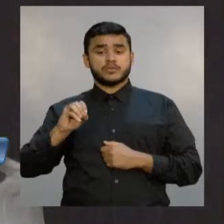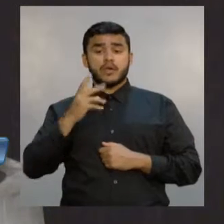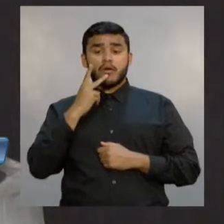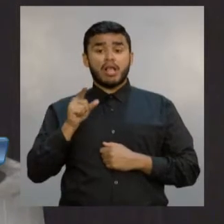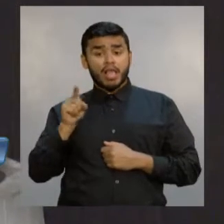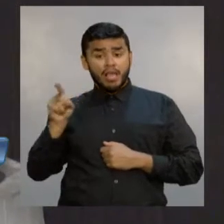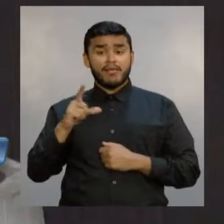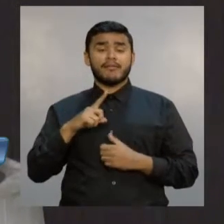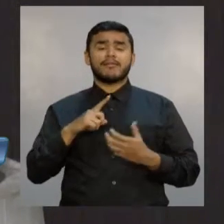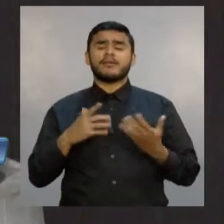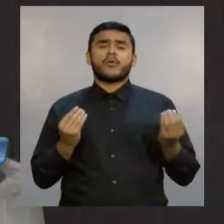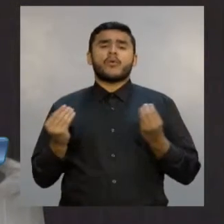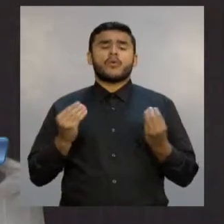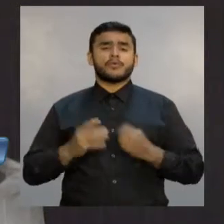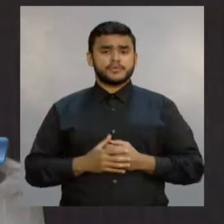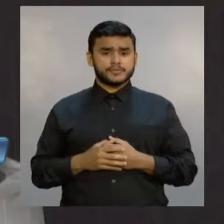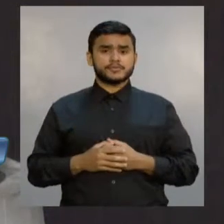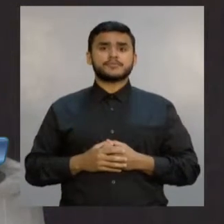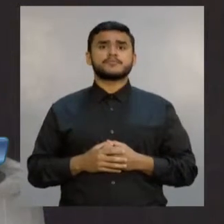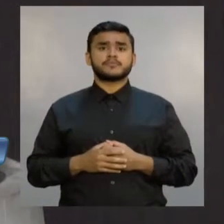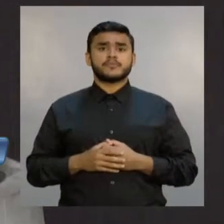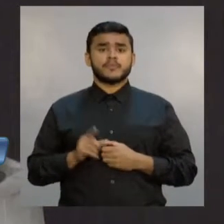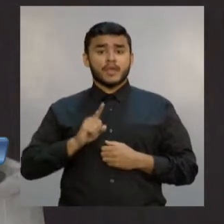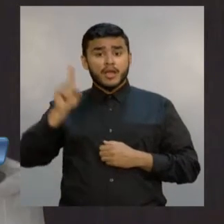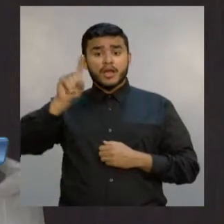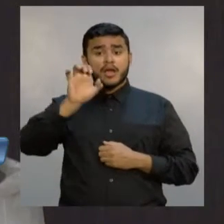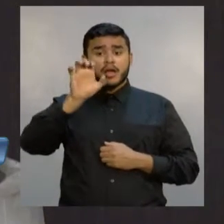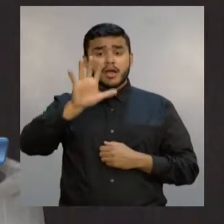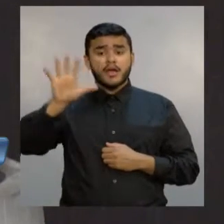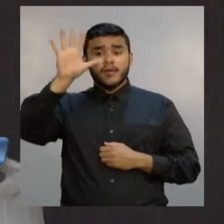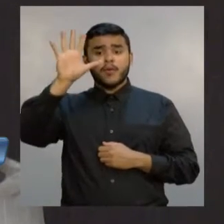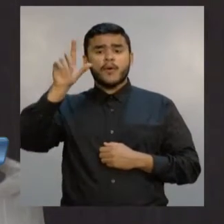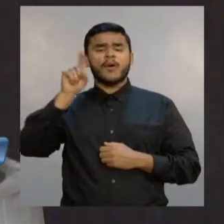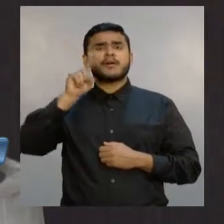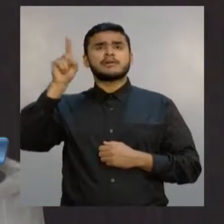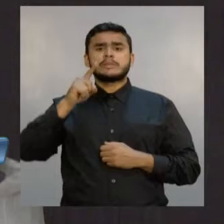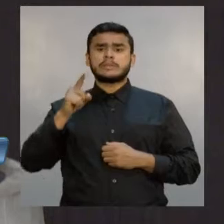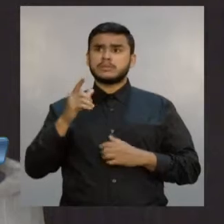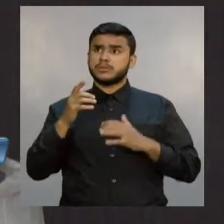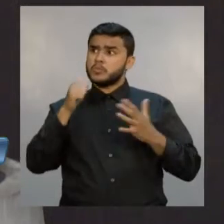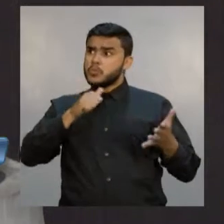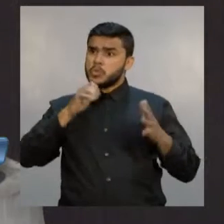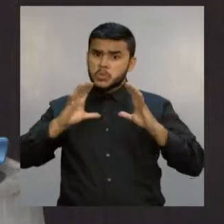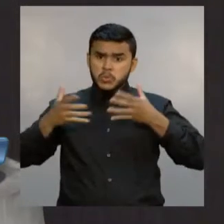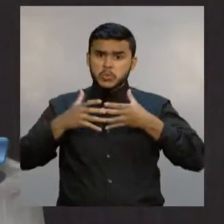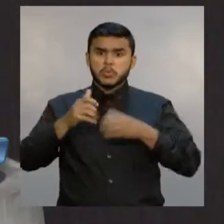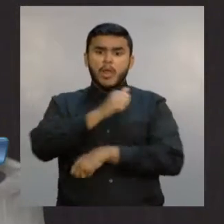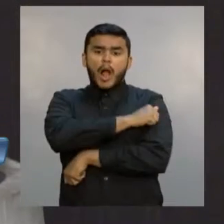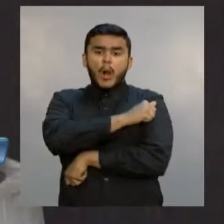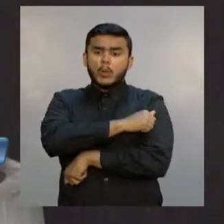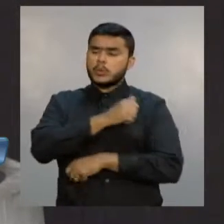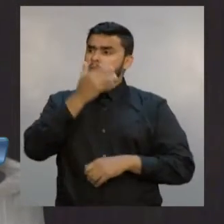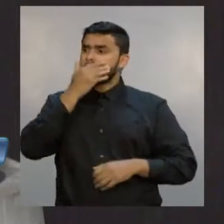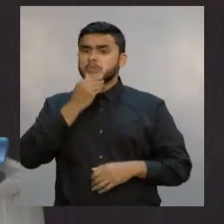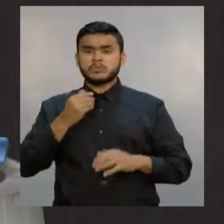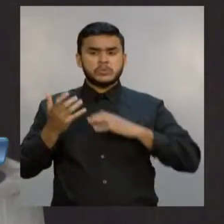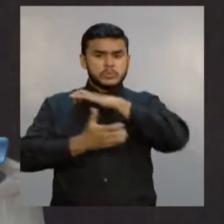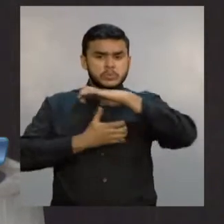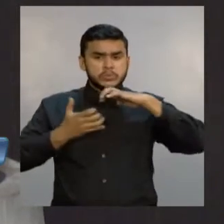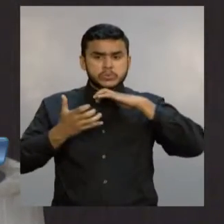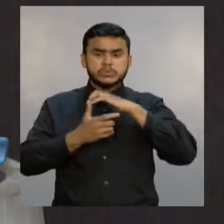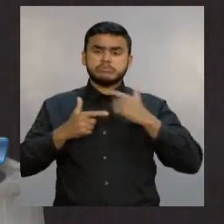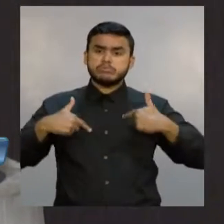são lideradas hoje na Europa, reclamando mudanças econômicas, falando das